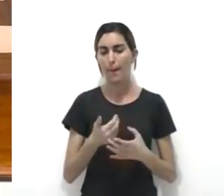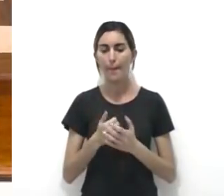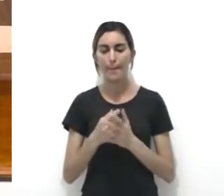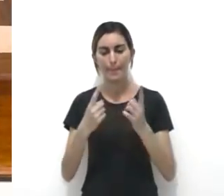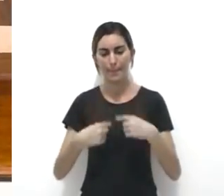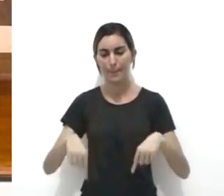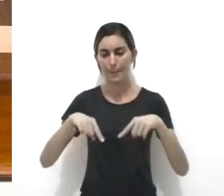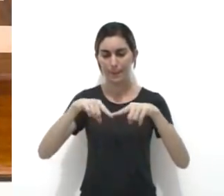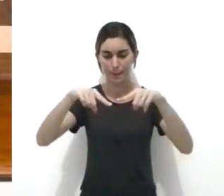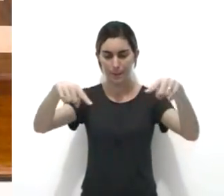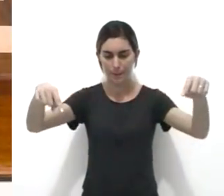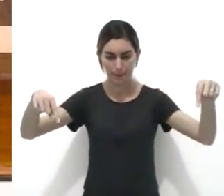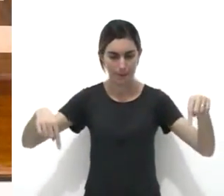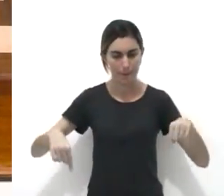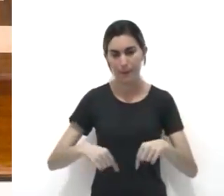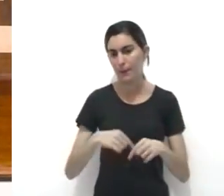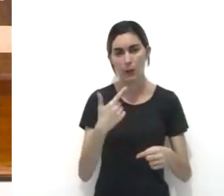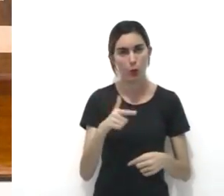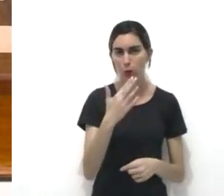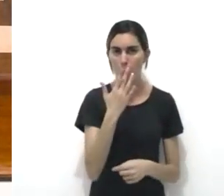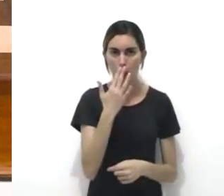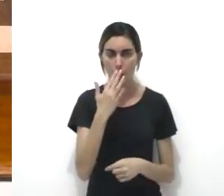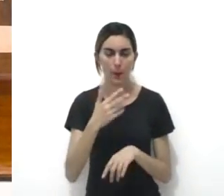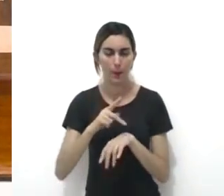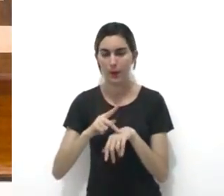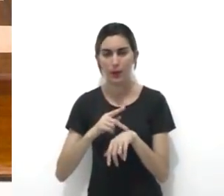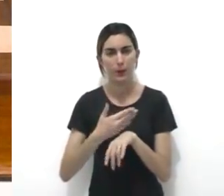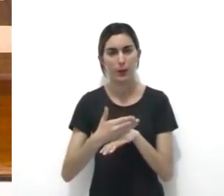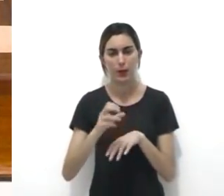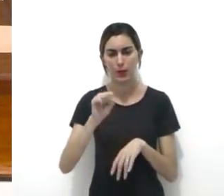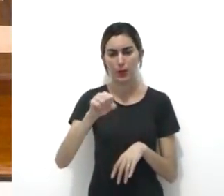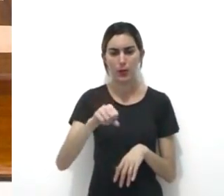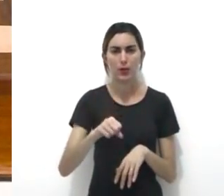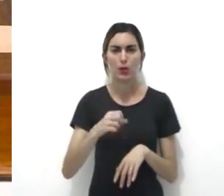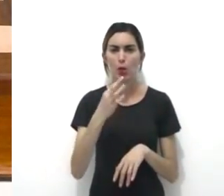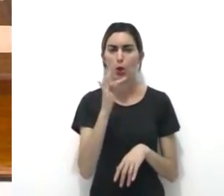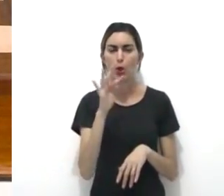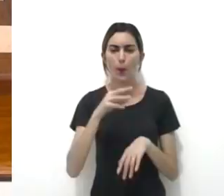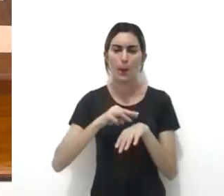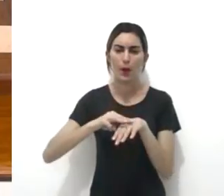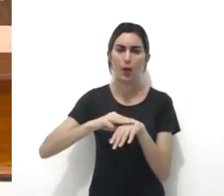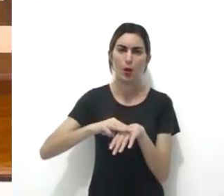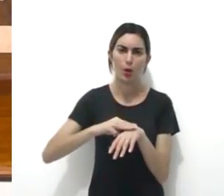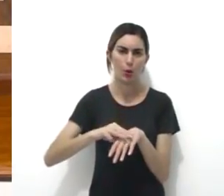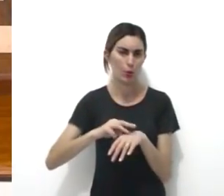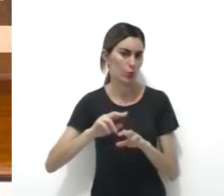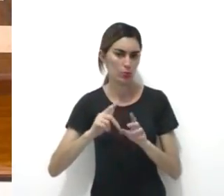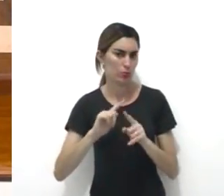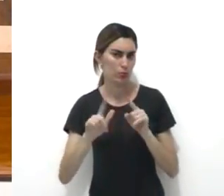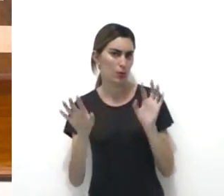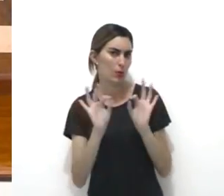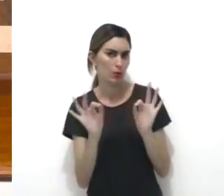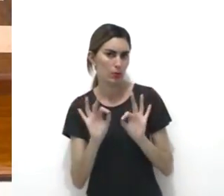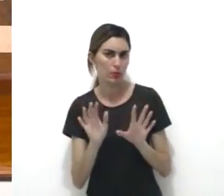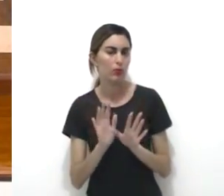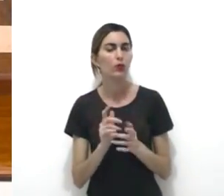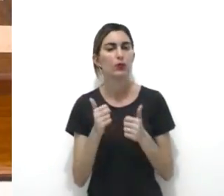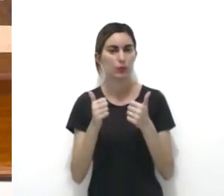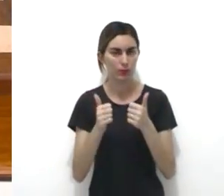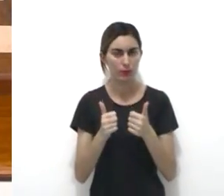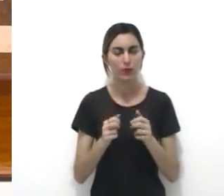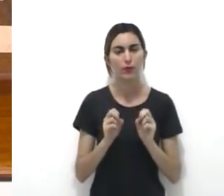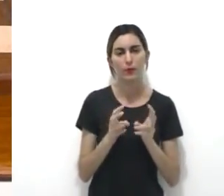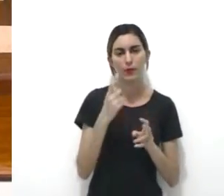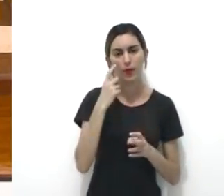observando, o nosso tabuleiro ele não é na cor preta e branca, mas sim em tons de marrom. Isso não tem problema,